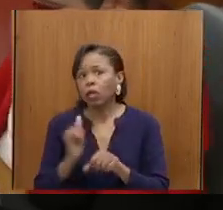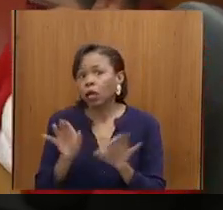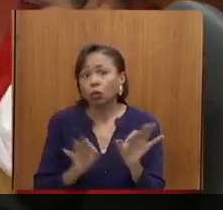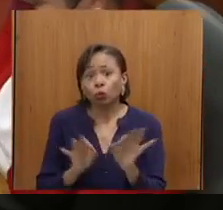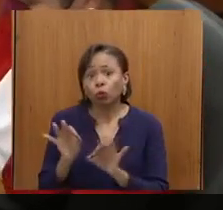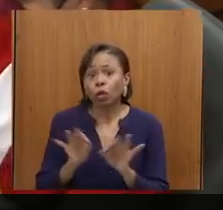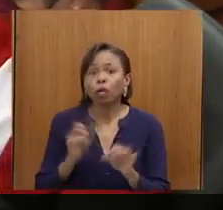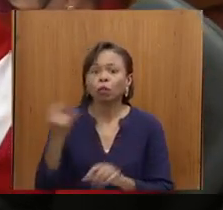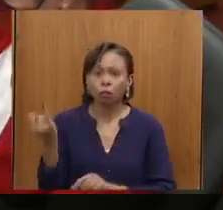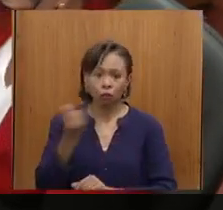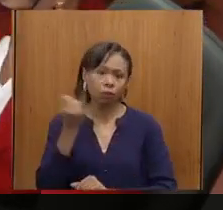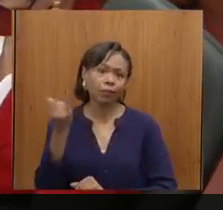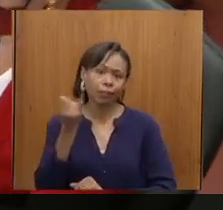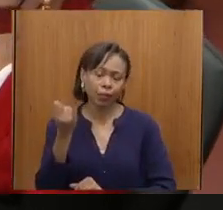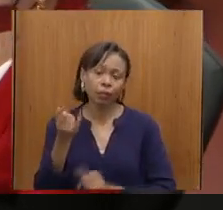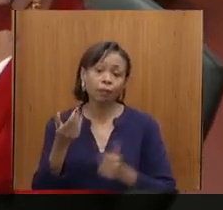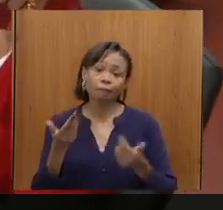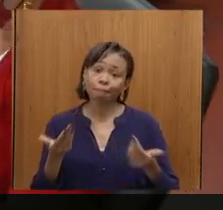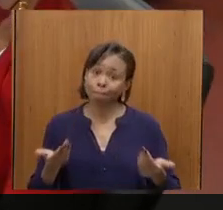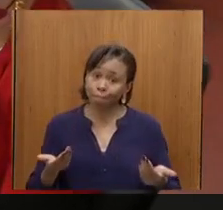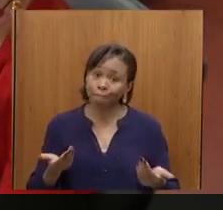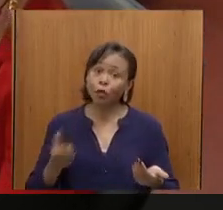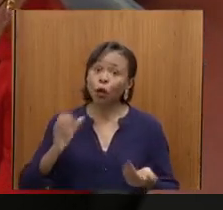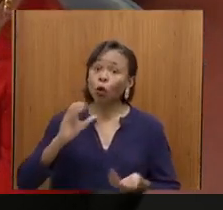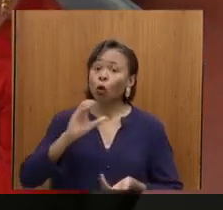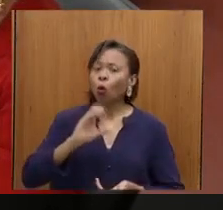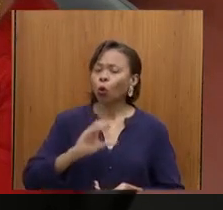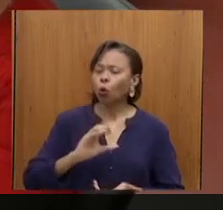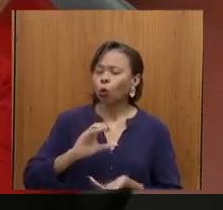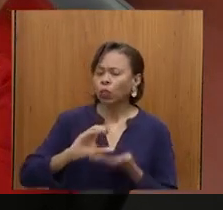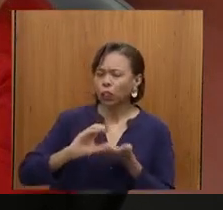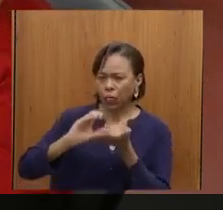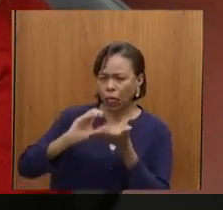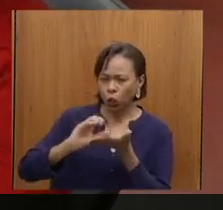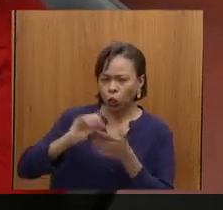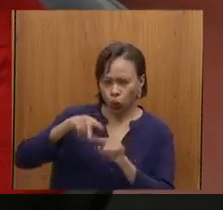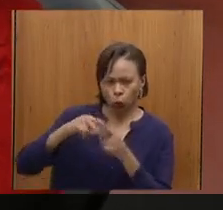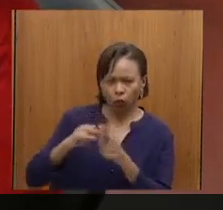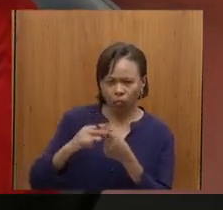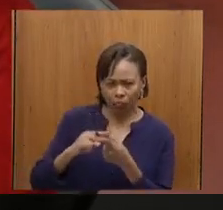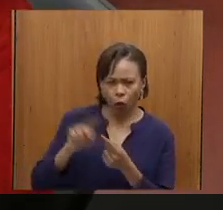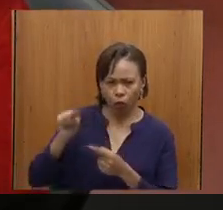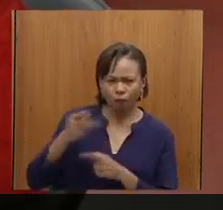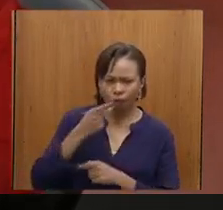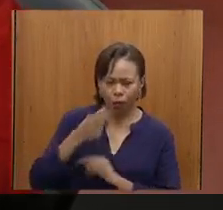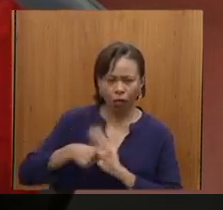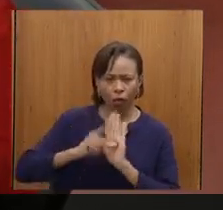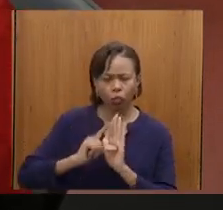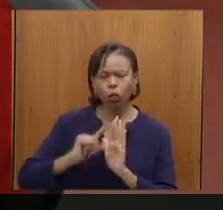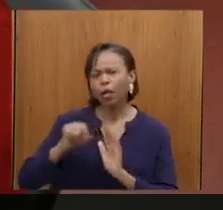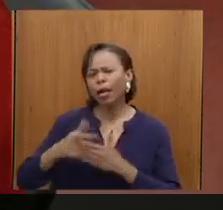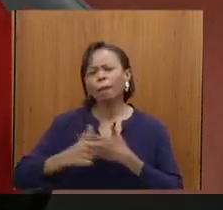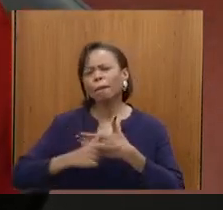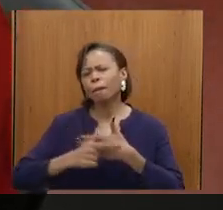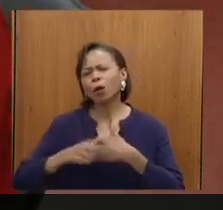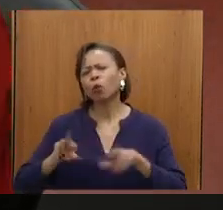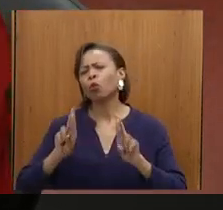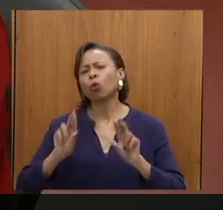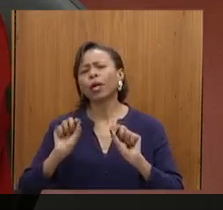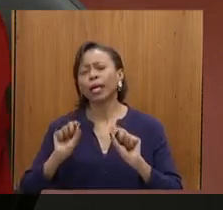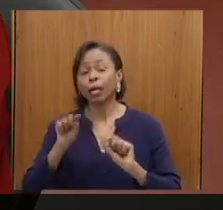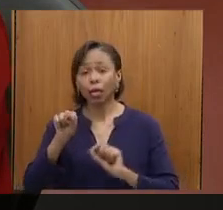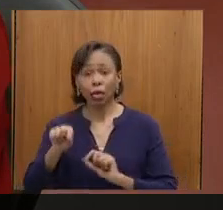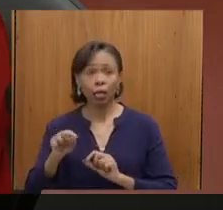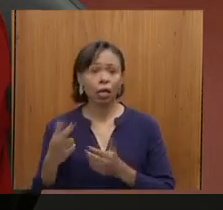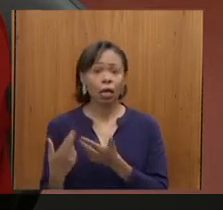importante. E aí, qual é o papel do Conselho de Supervisão que o senhor citou? Esse Conselho de Supervisão, ele não tem como